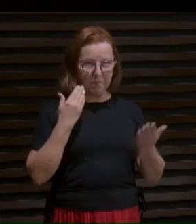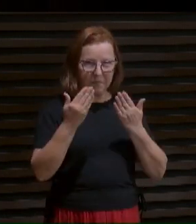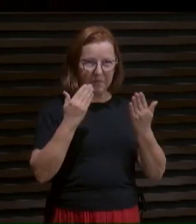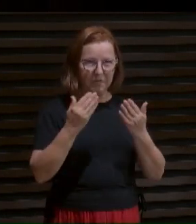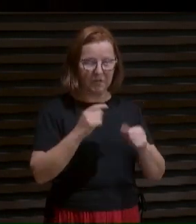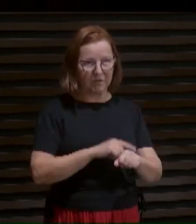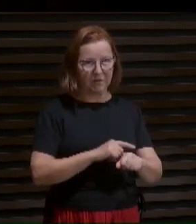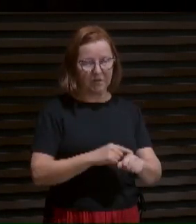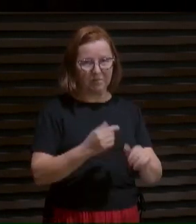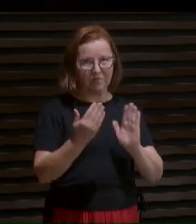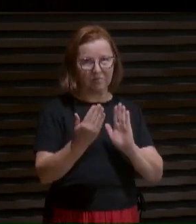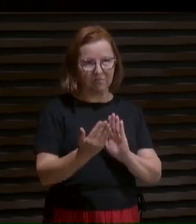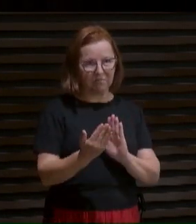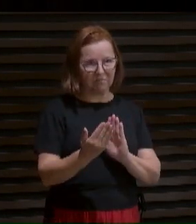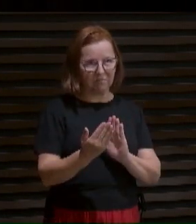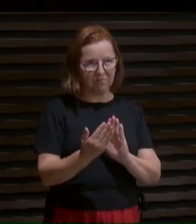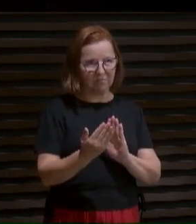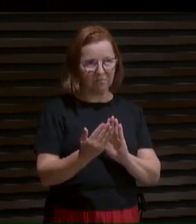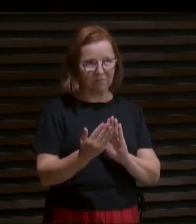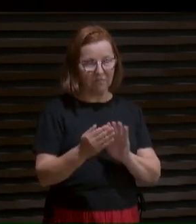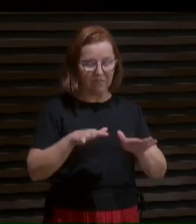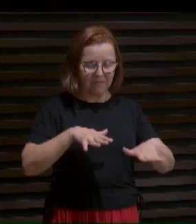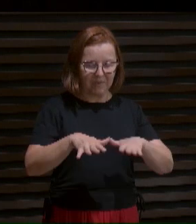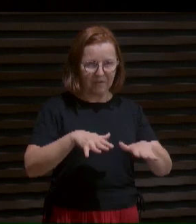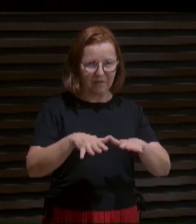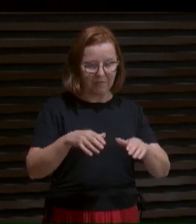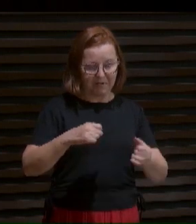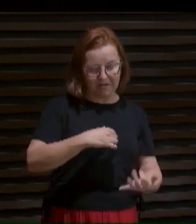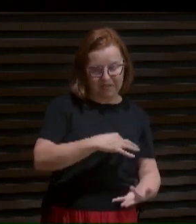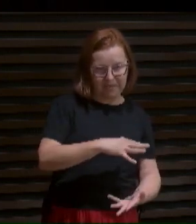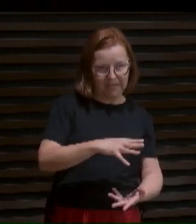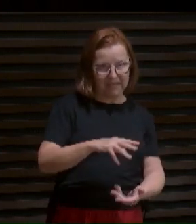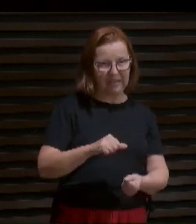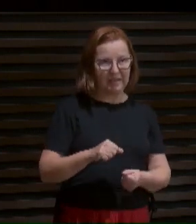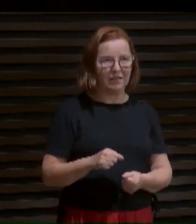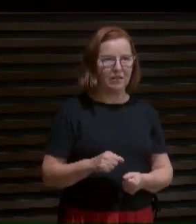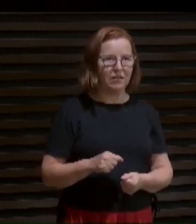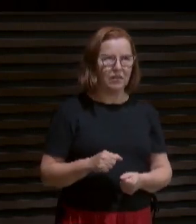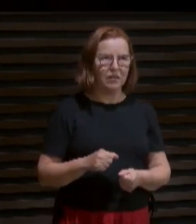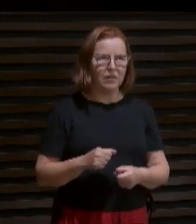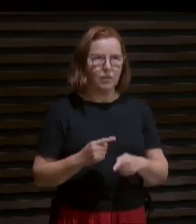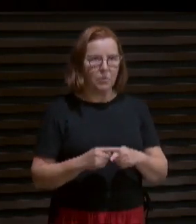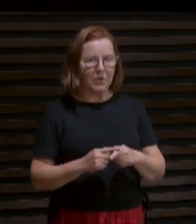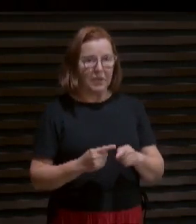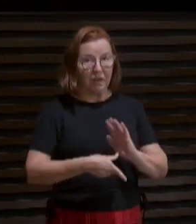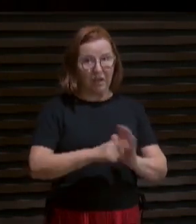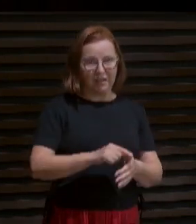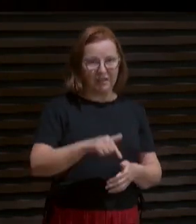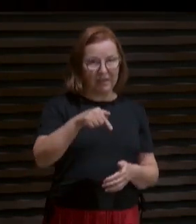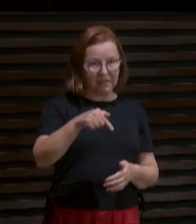tempo diante da vibração da Terra, porque de 7,82